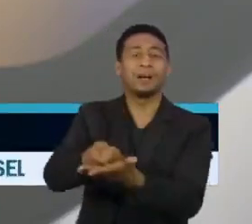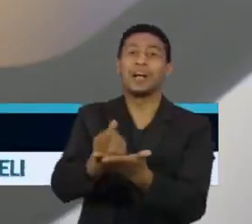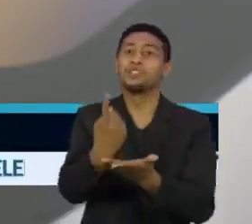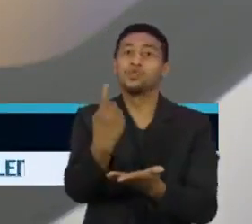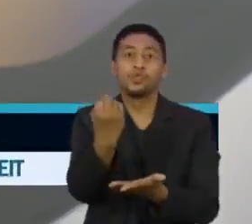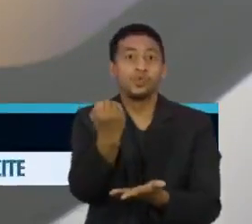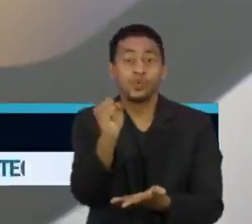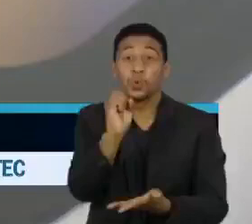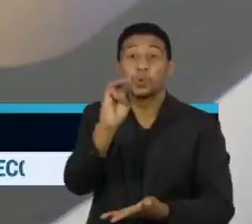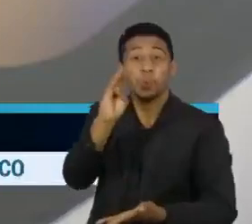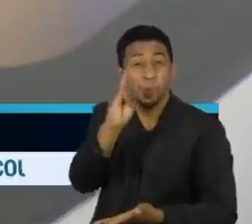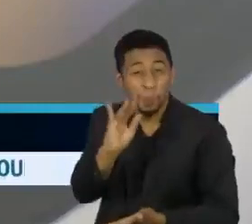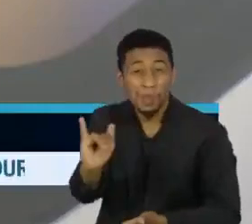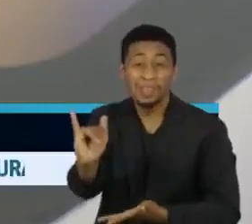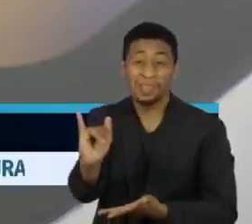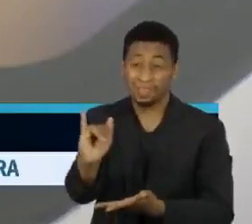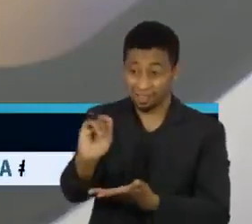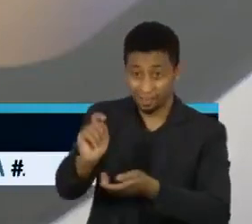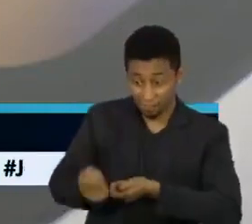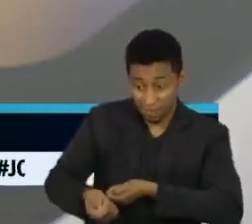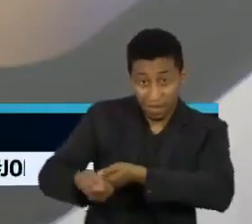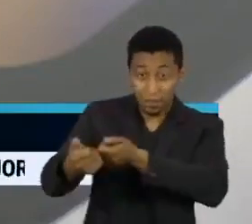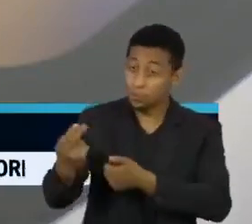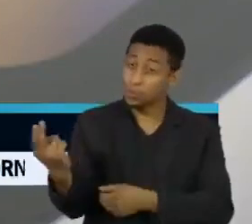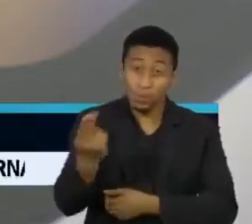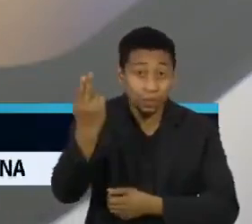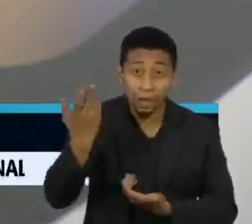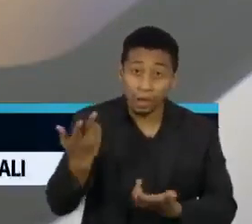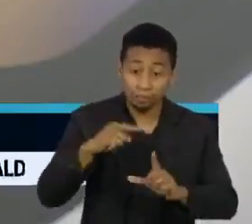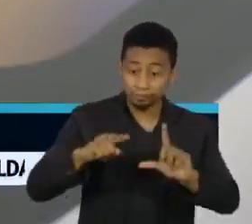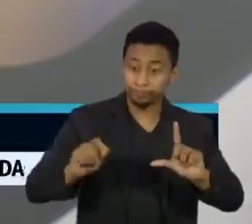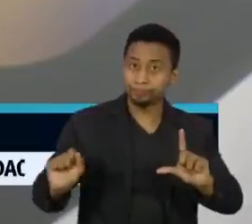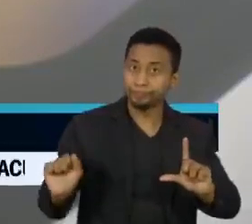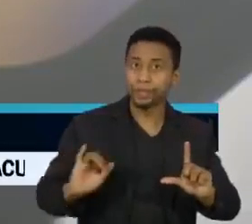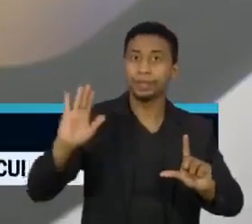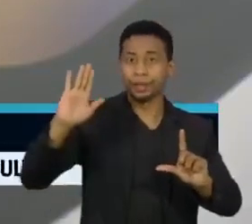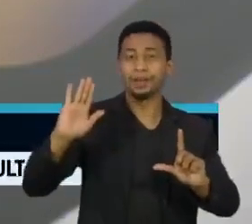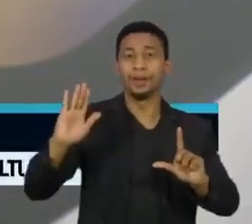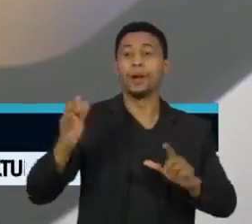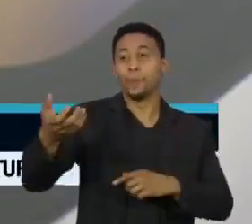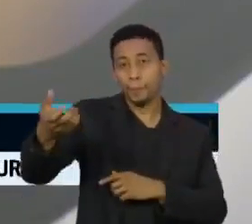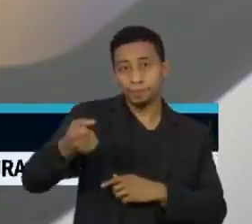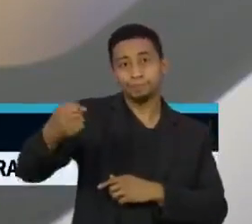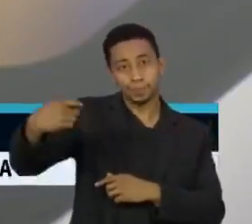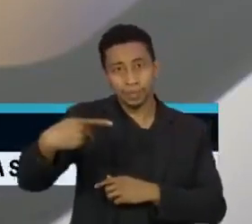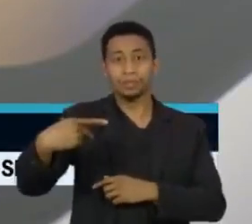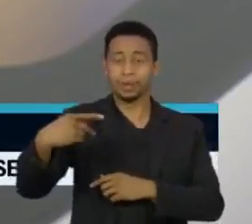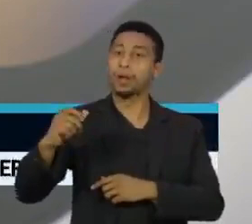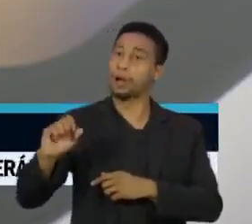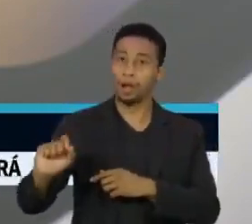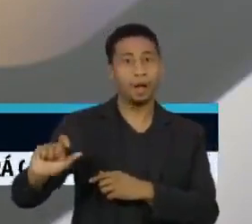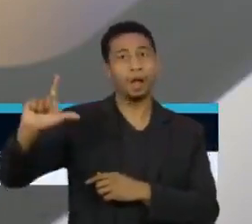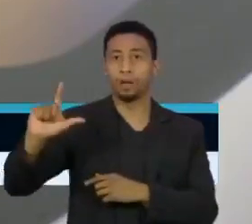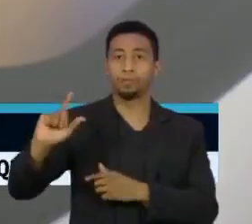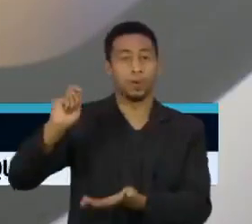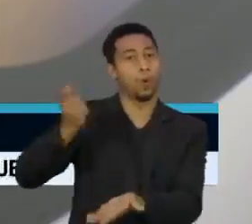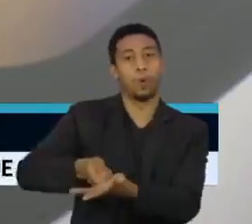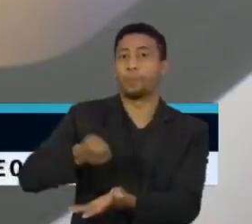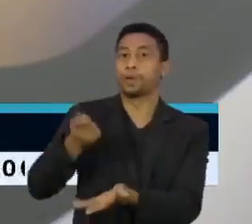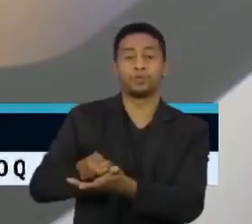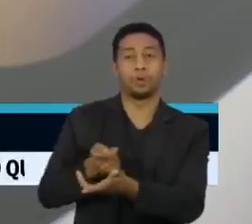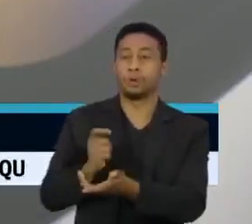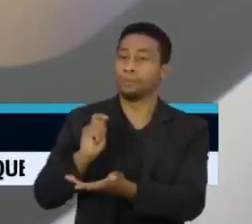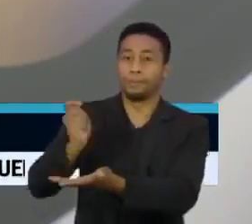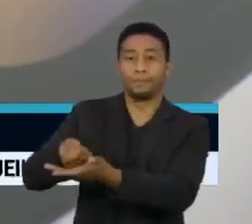bilhões. Então, quanto mais aumenta a inflação, mais aumenta o gasto com pensões e aposentadorias, que são gastos obrigatórios,